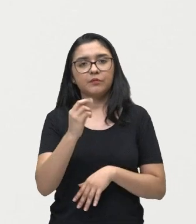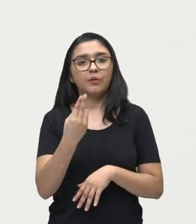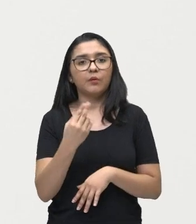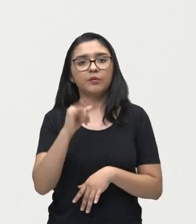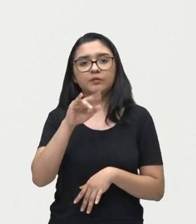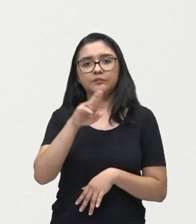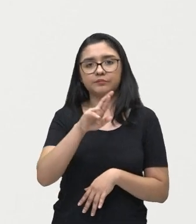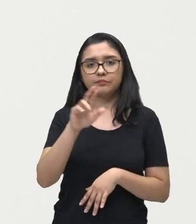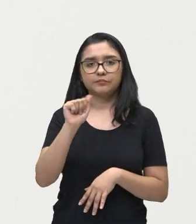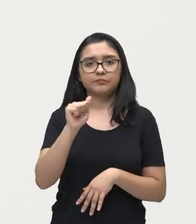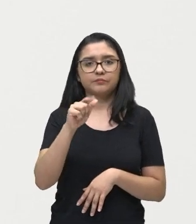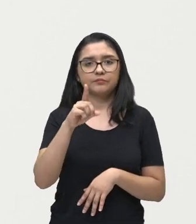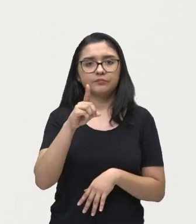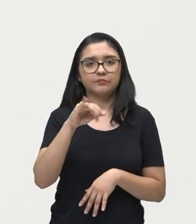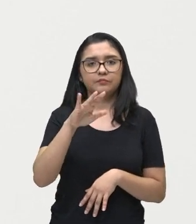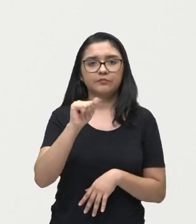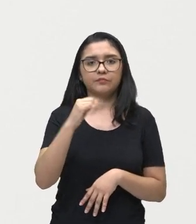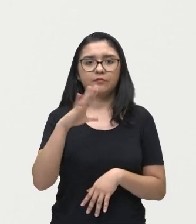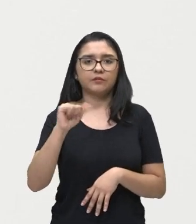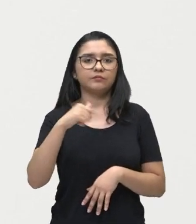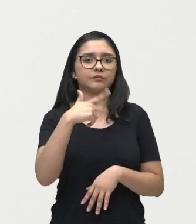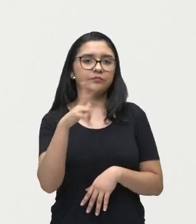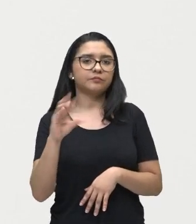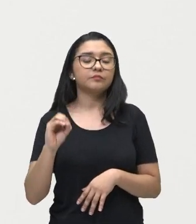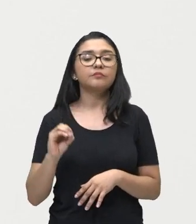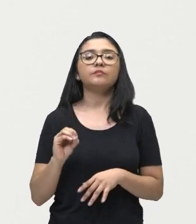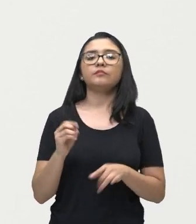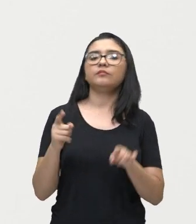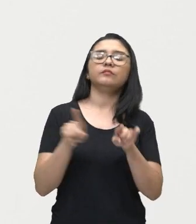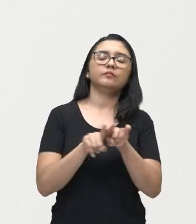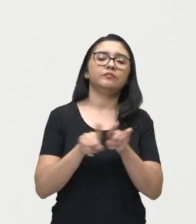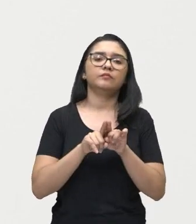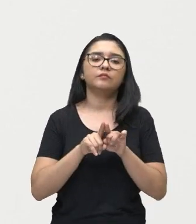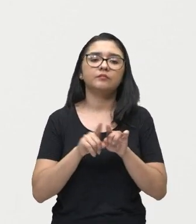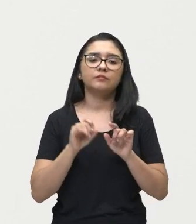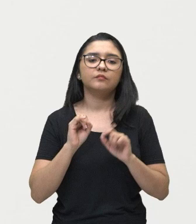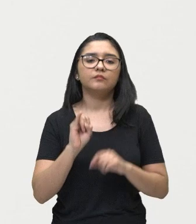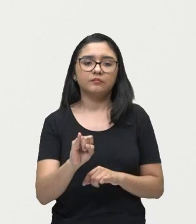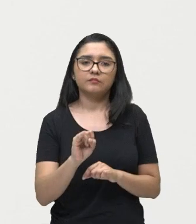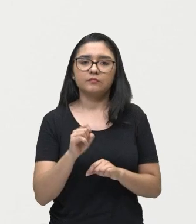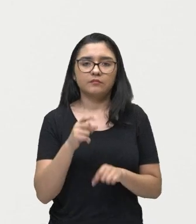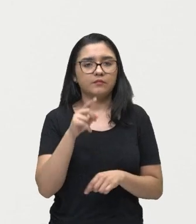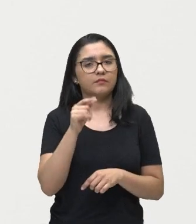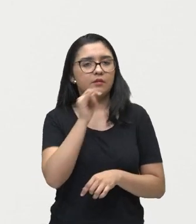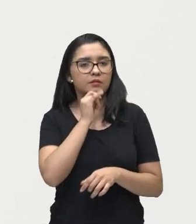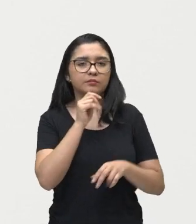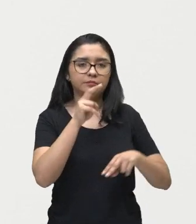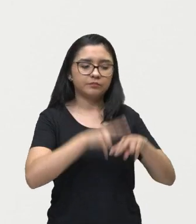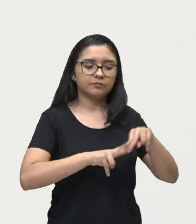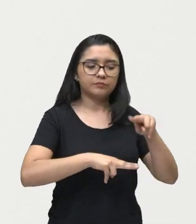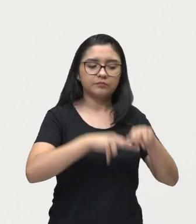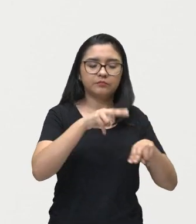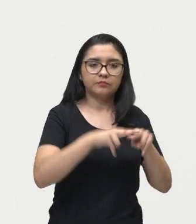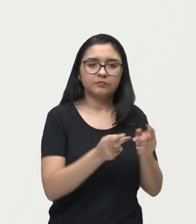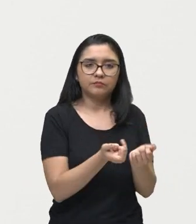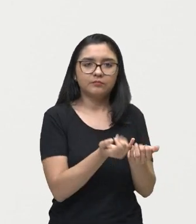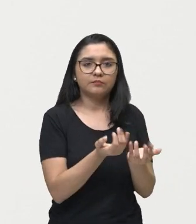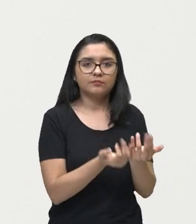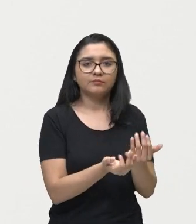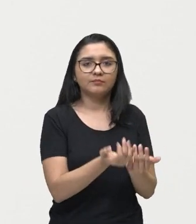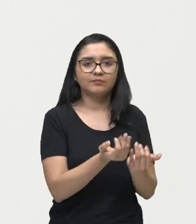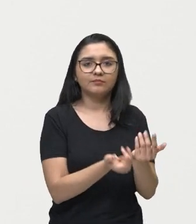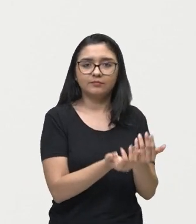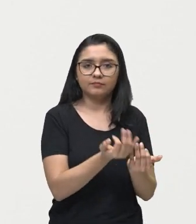irradiação. Ou seja, se eu tiver também em um fogareiro, querer aquecer ali, você tem também